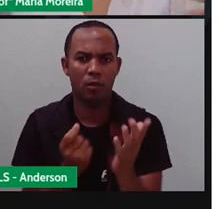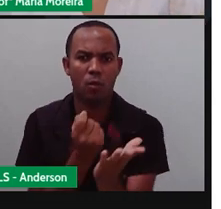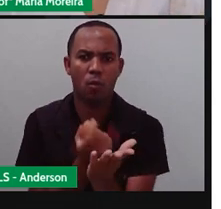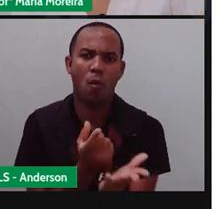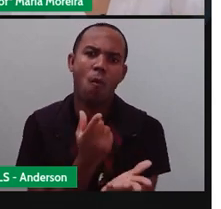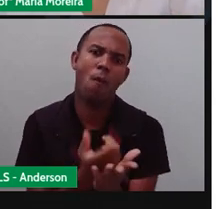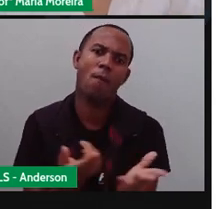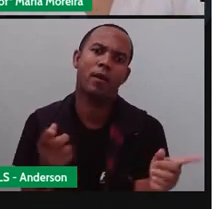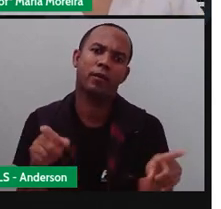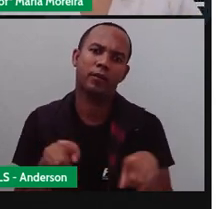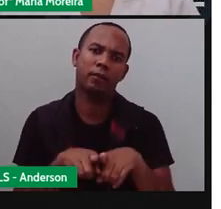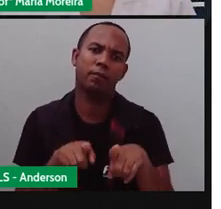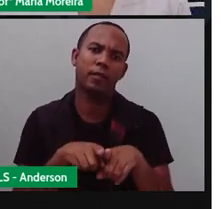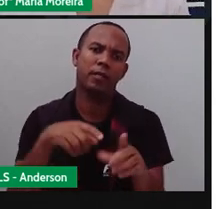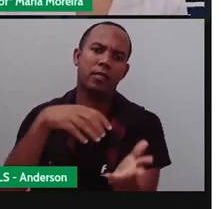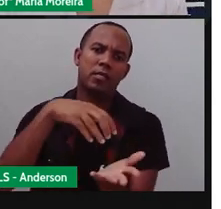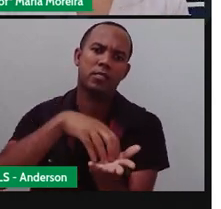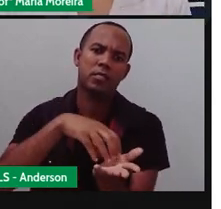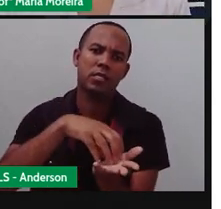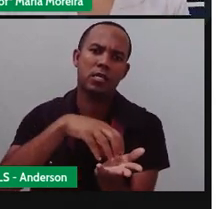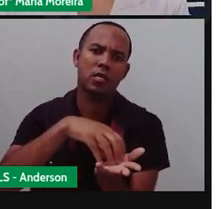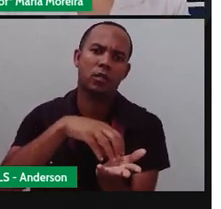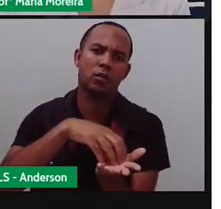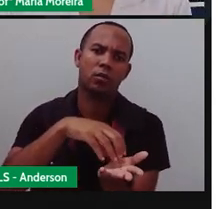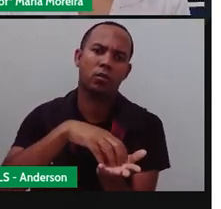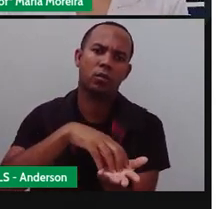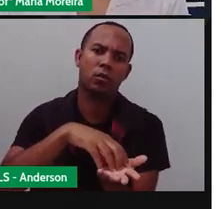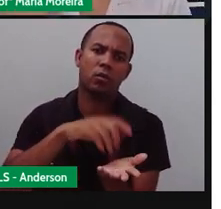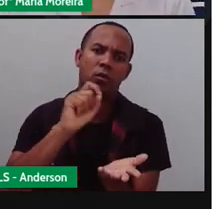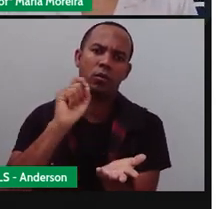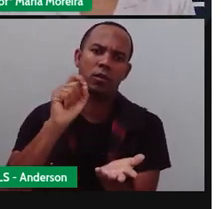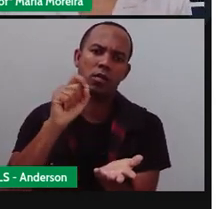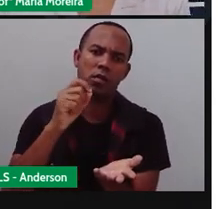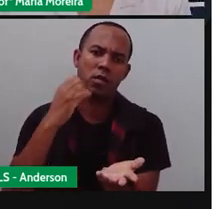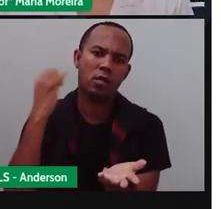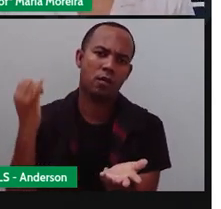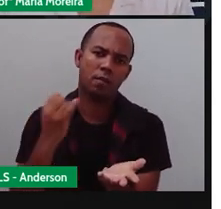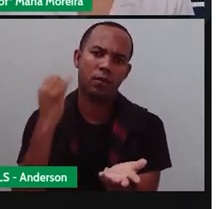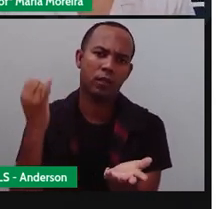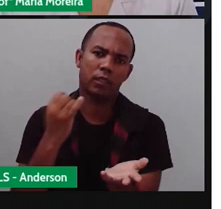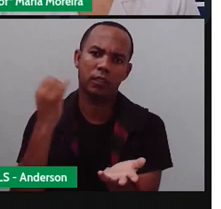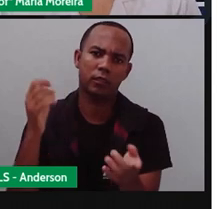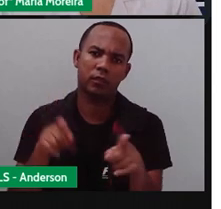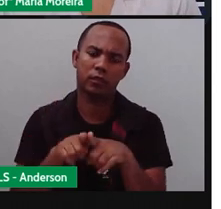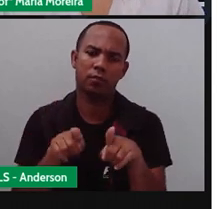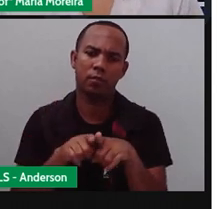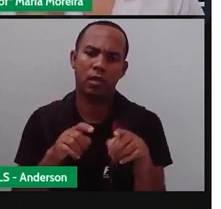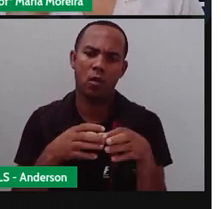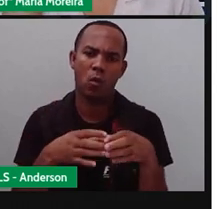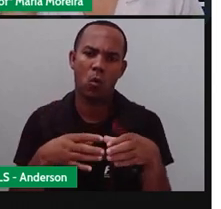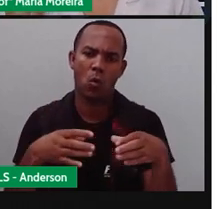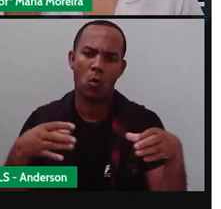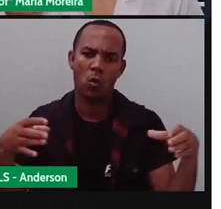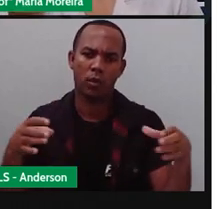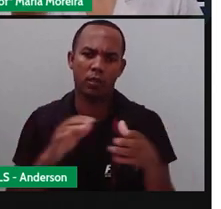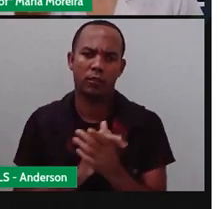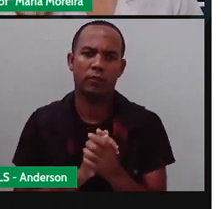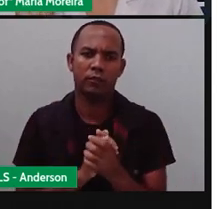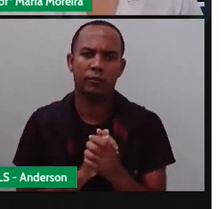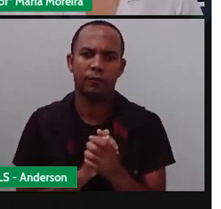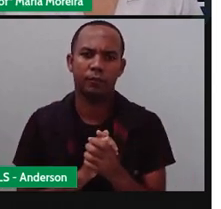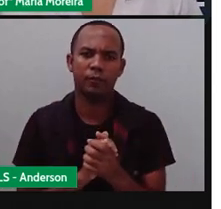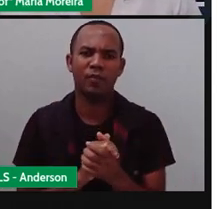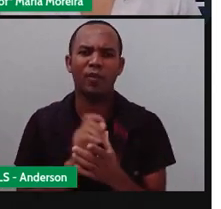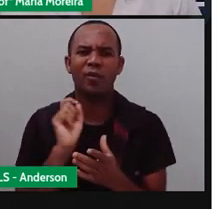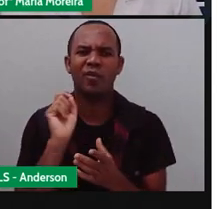sexta-feira ser aí um centro comercial é muito em um centro comercial muito grande então o que